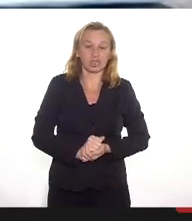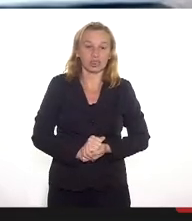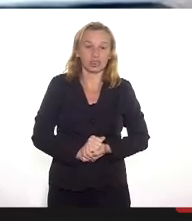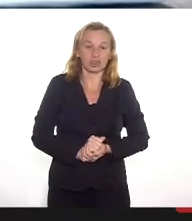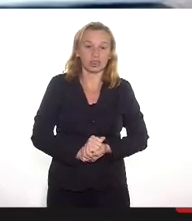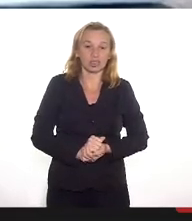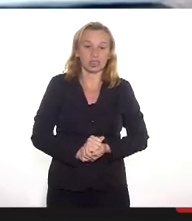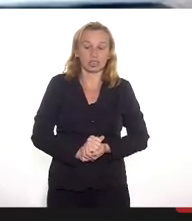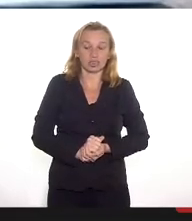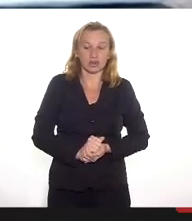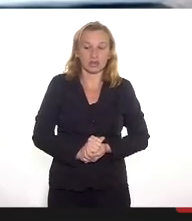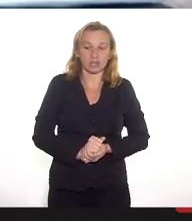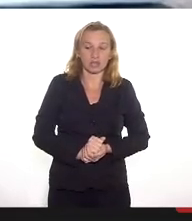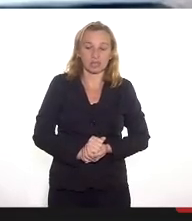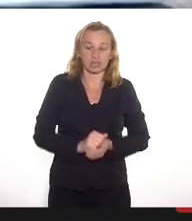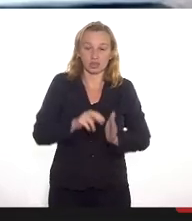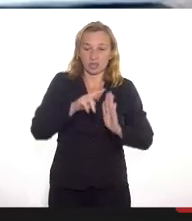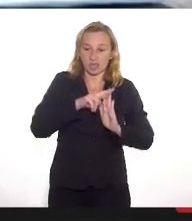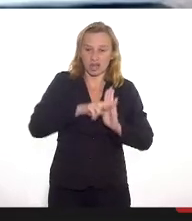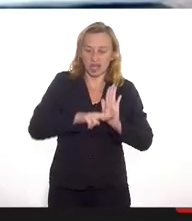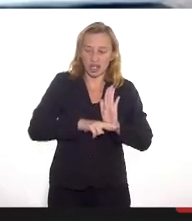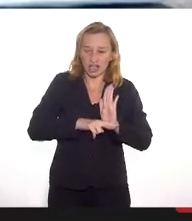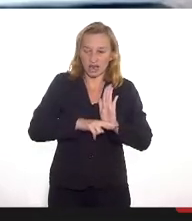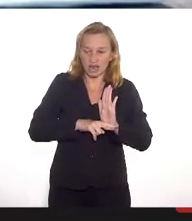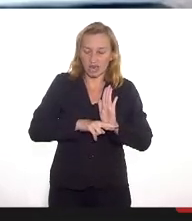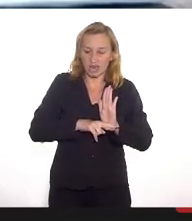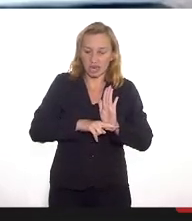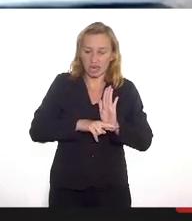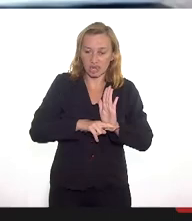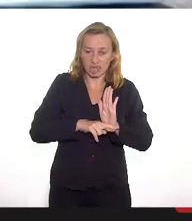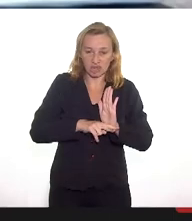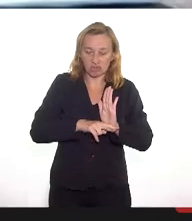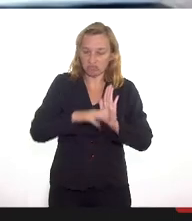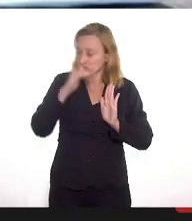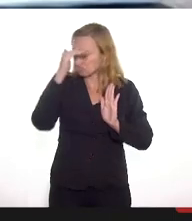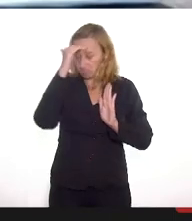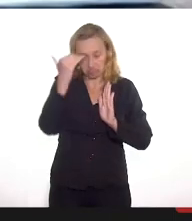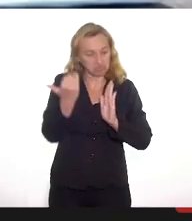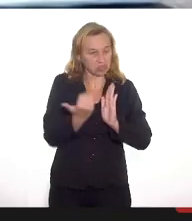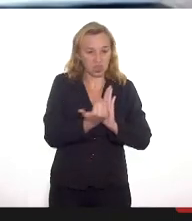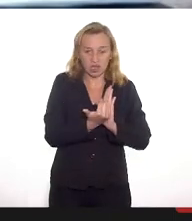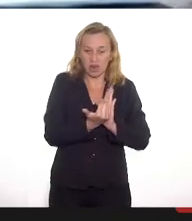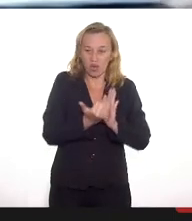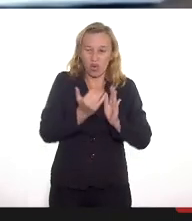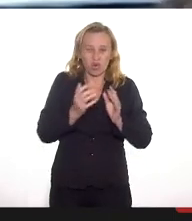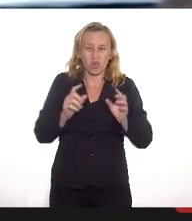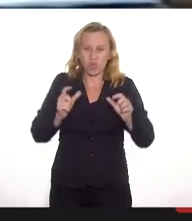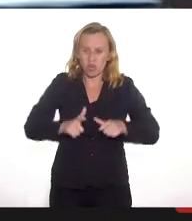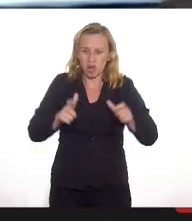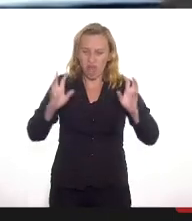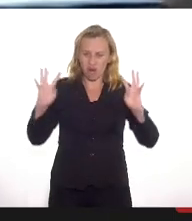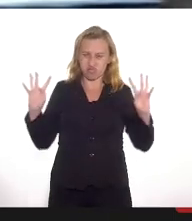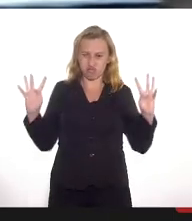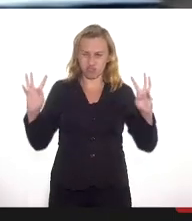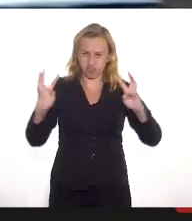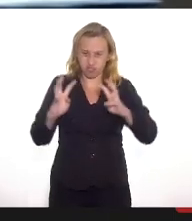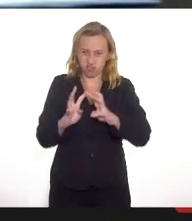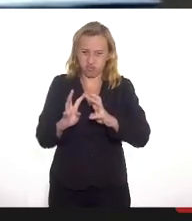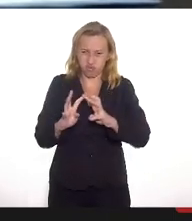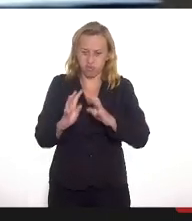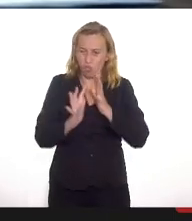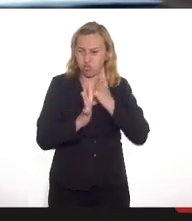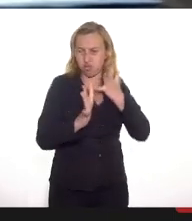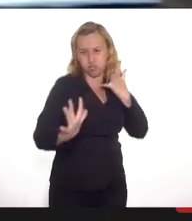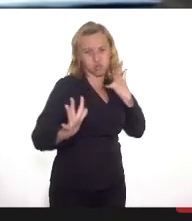jornada gerações com filas posso desde o começo nós tentamos corrigir